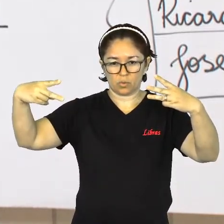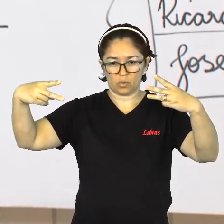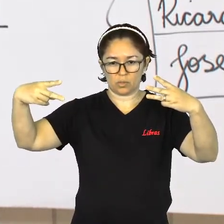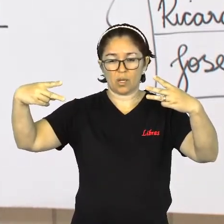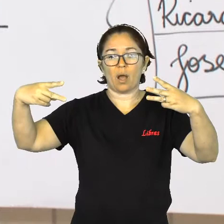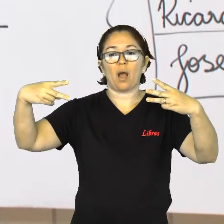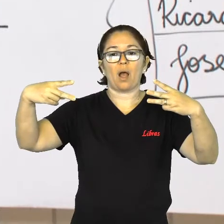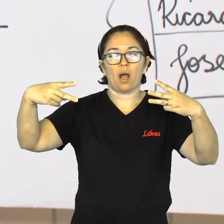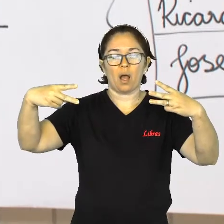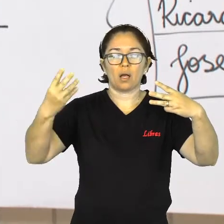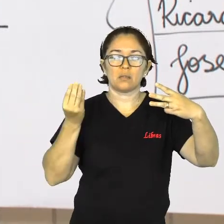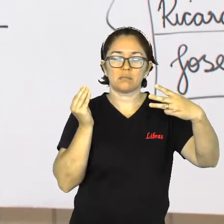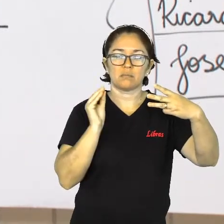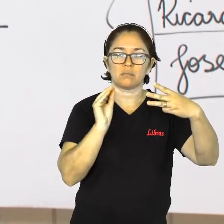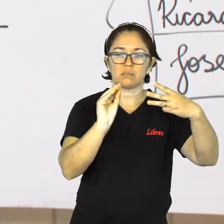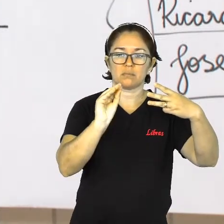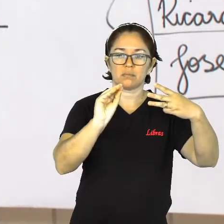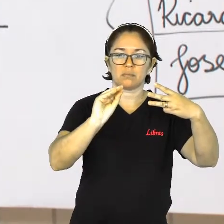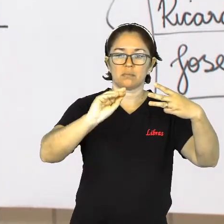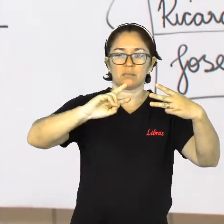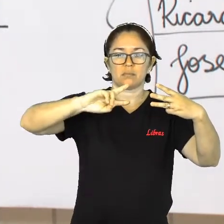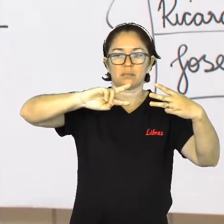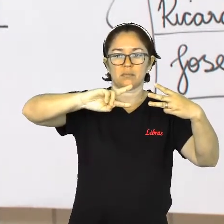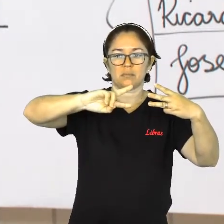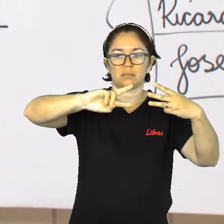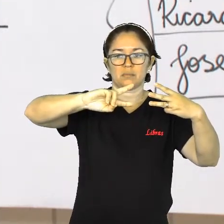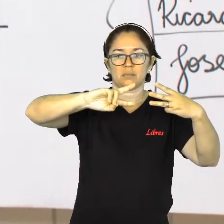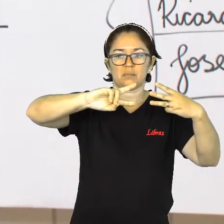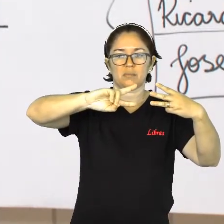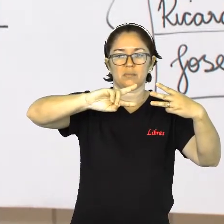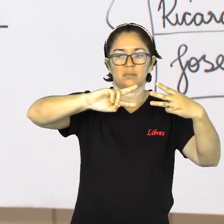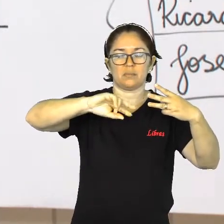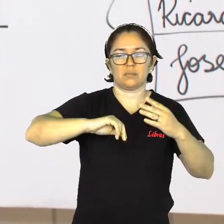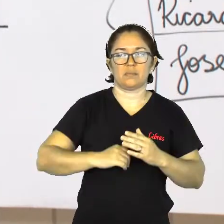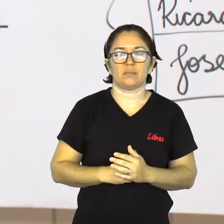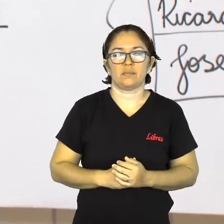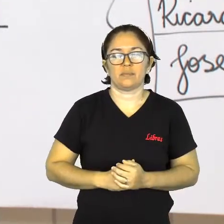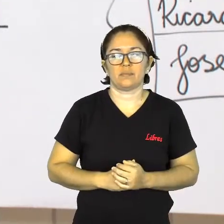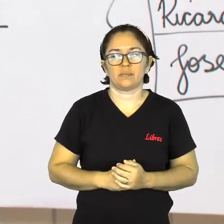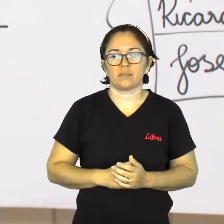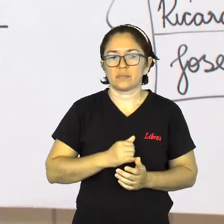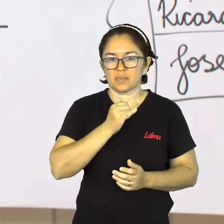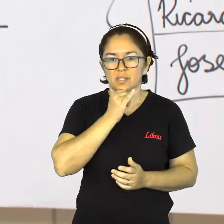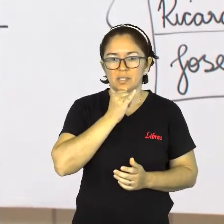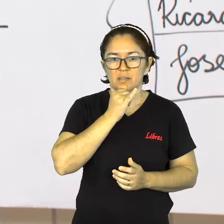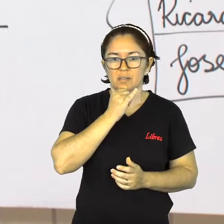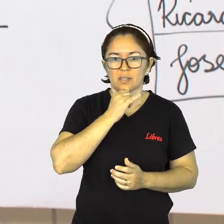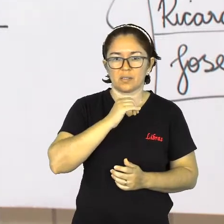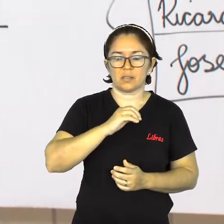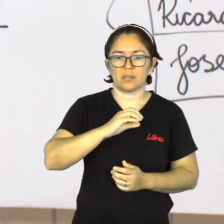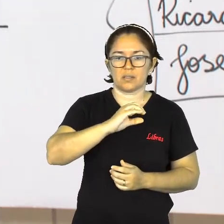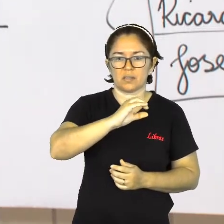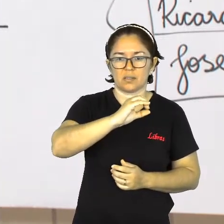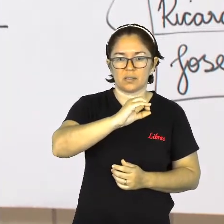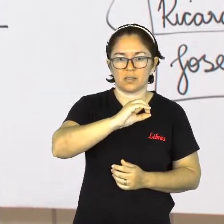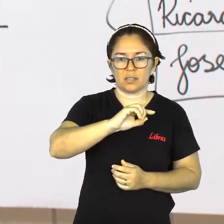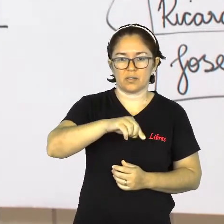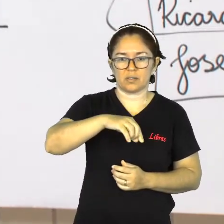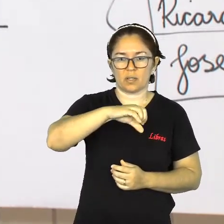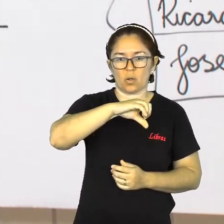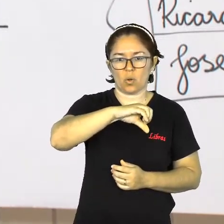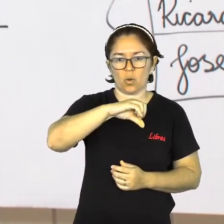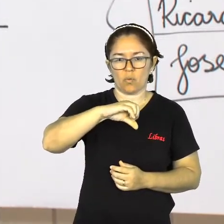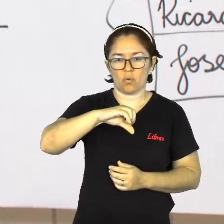quem é maior. Outro exemplo. No outro exemplo, eu tenho 998